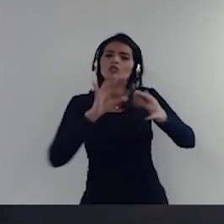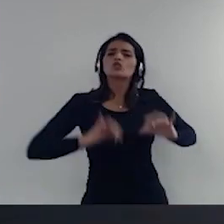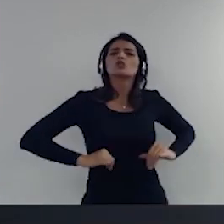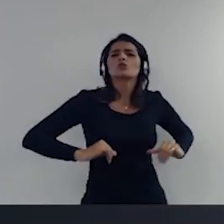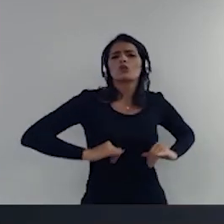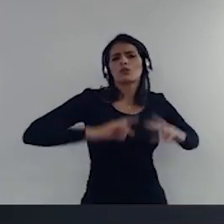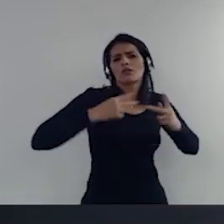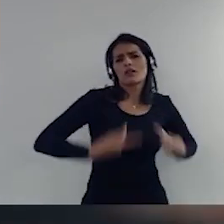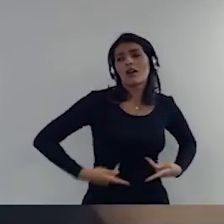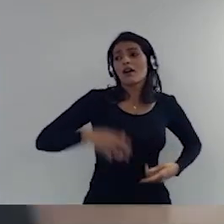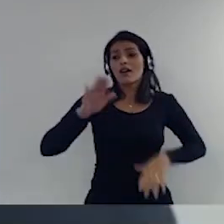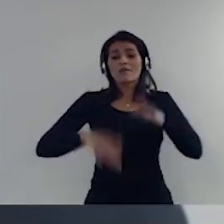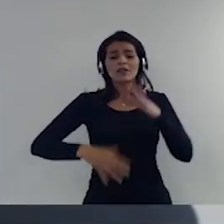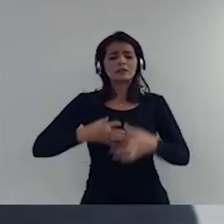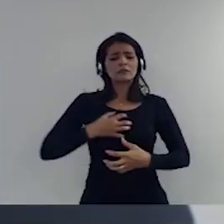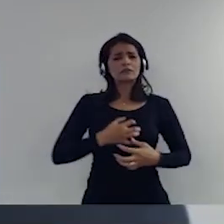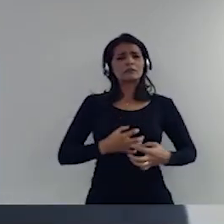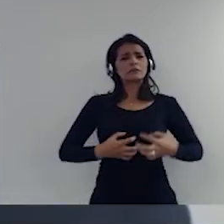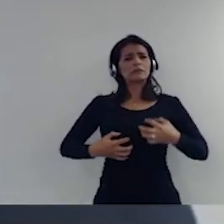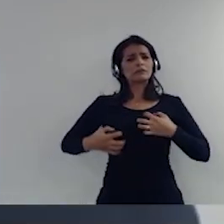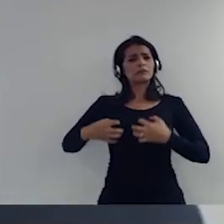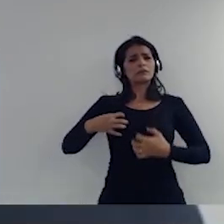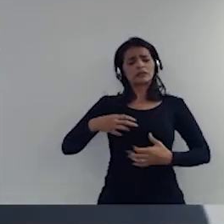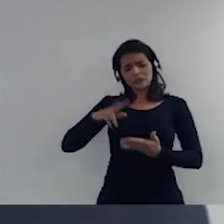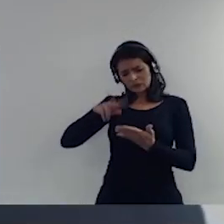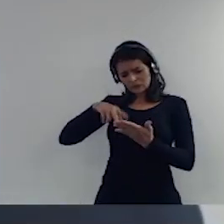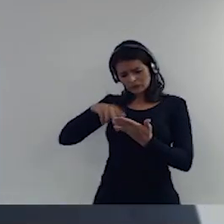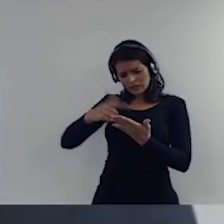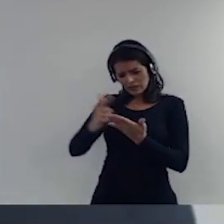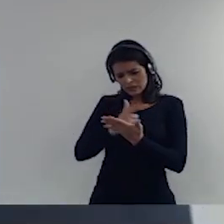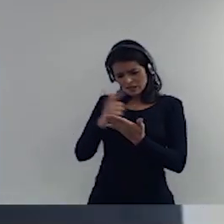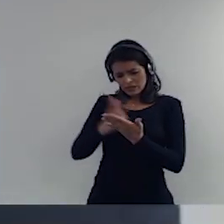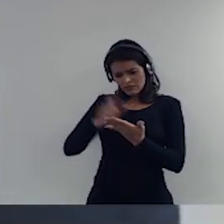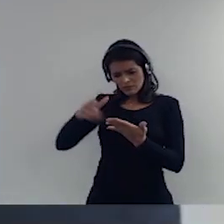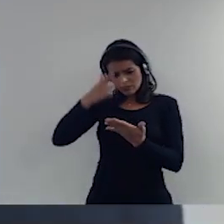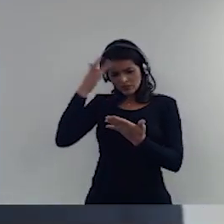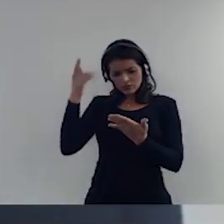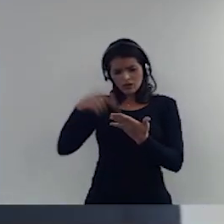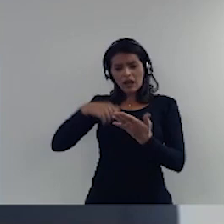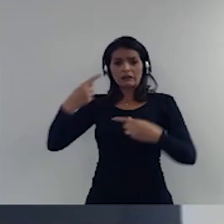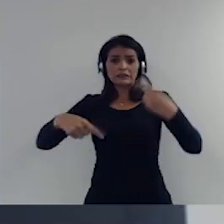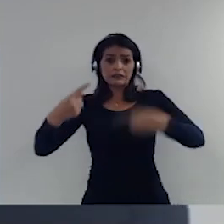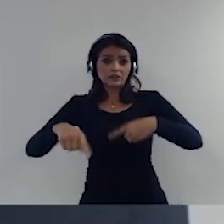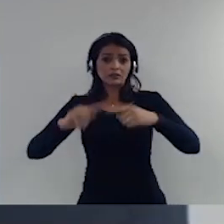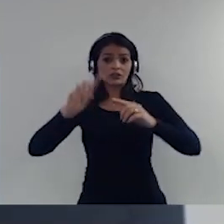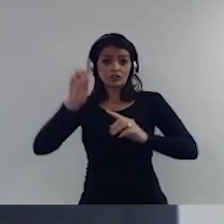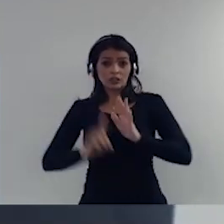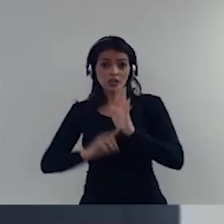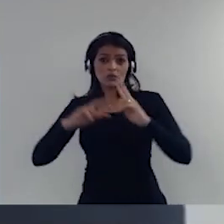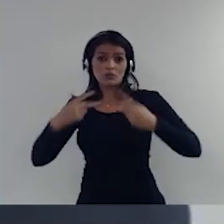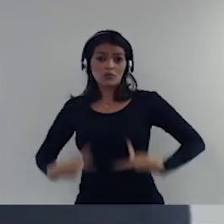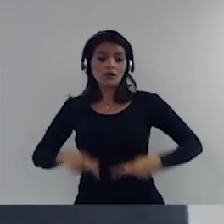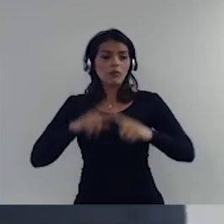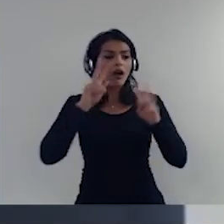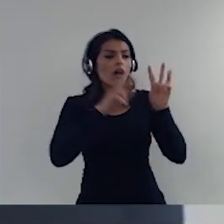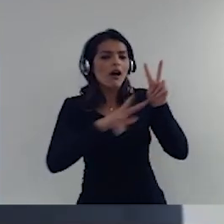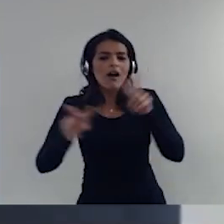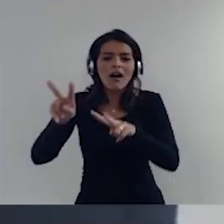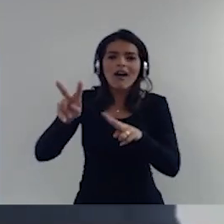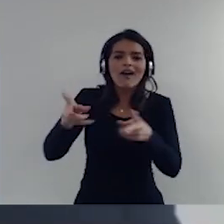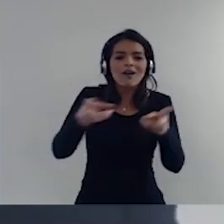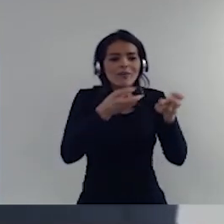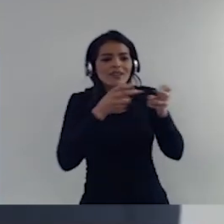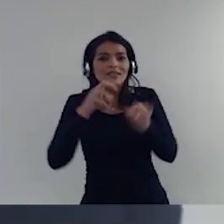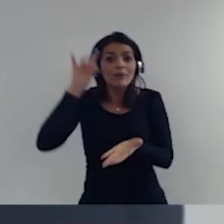assim, me angustia um pouco alguns livros, alguns autores que debatem direitos humanos sem olhar para a realidade. A